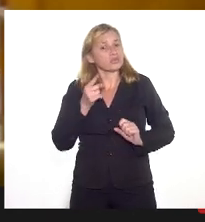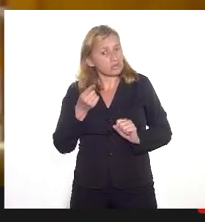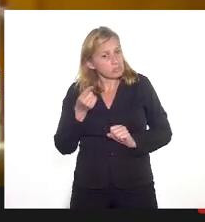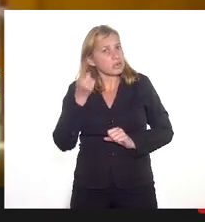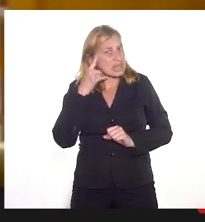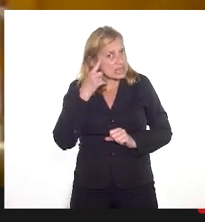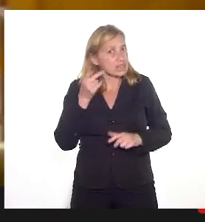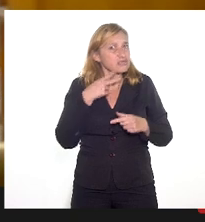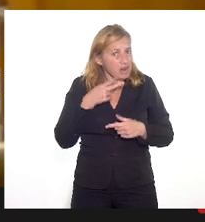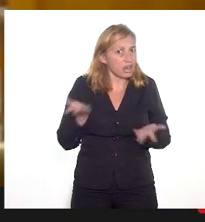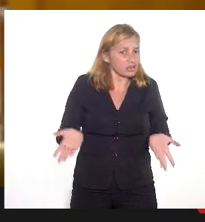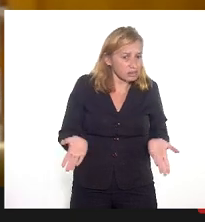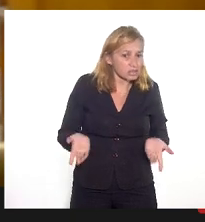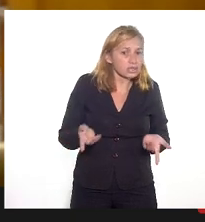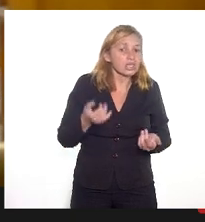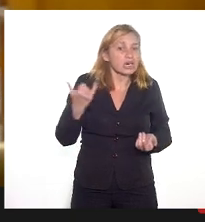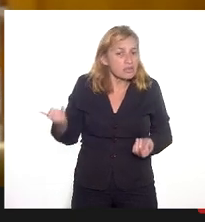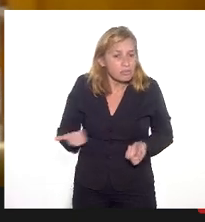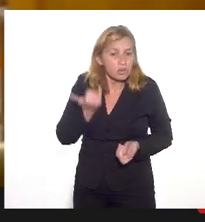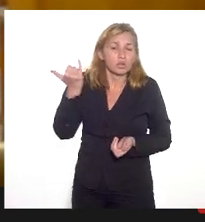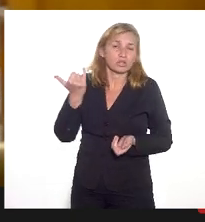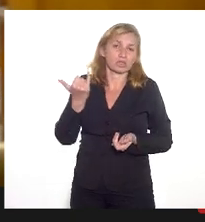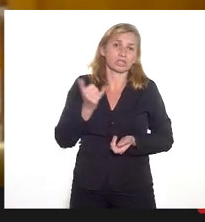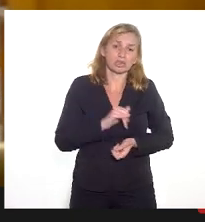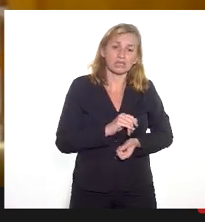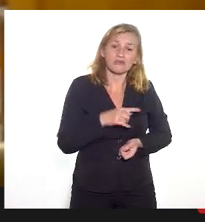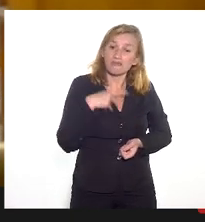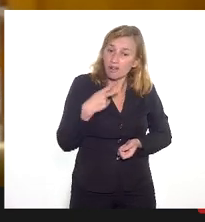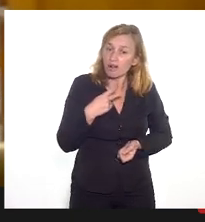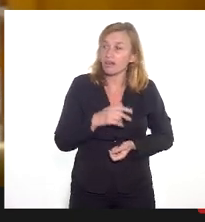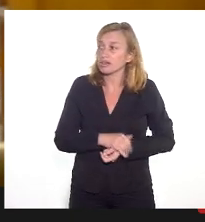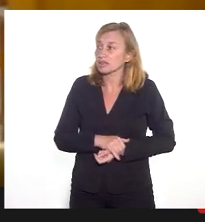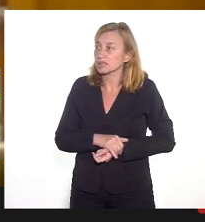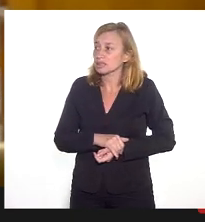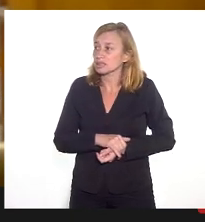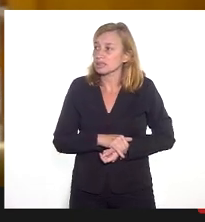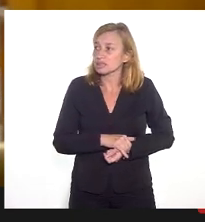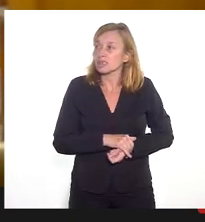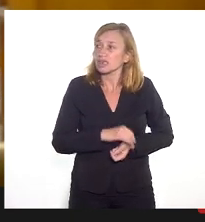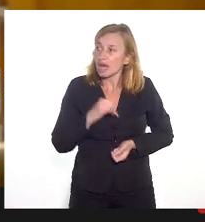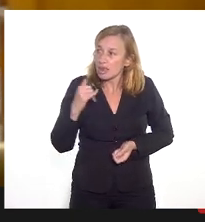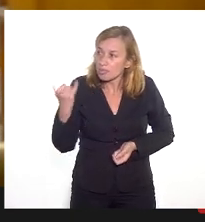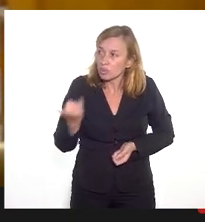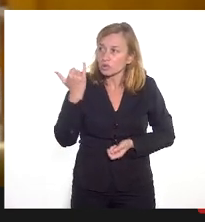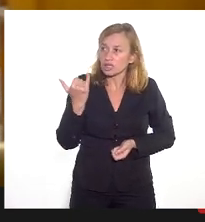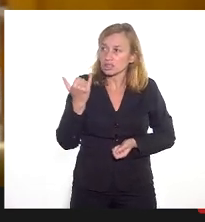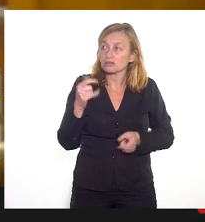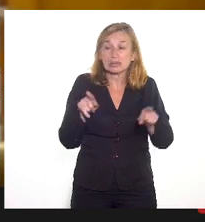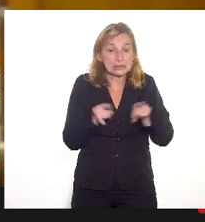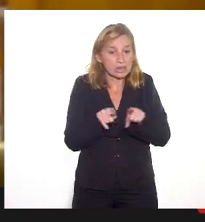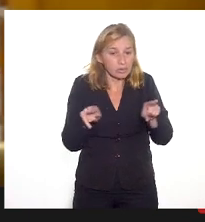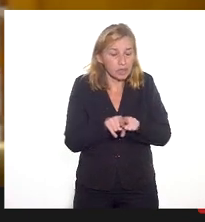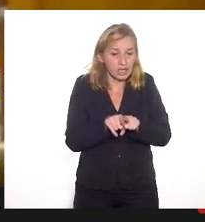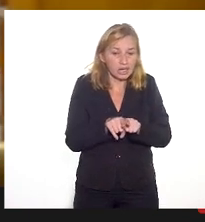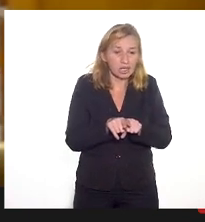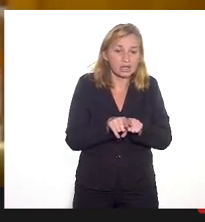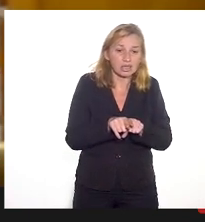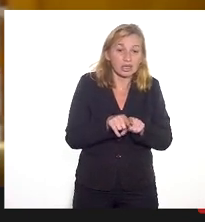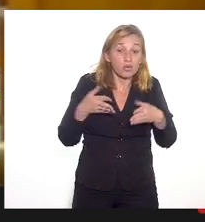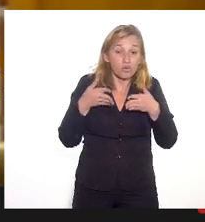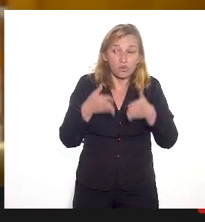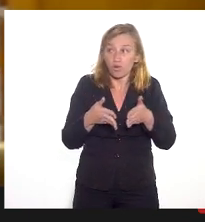questionado. E é importante a gente firmar essa lei. É importante também ter como foco